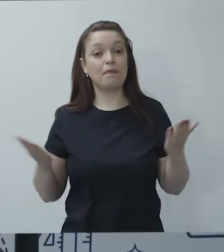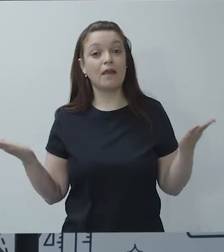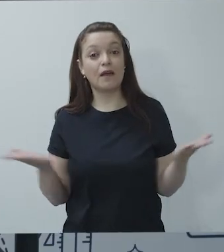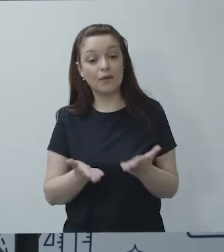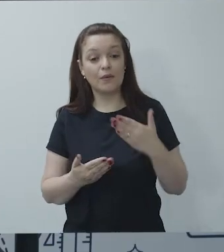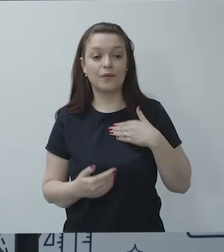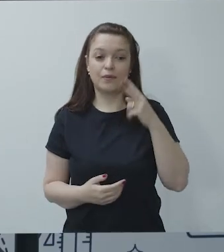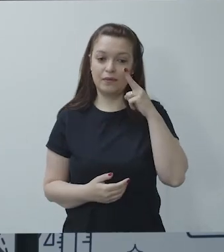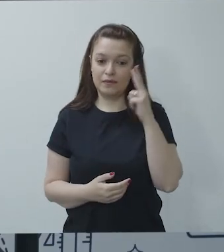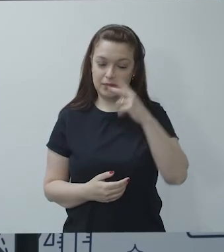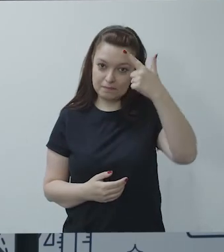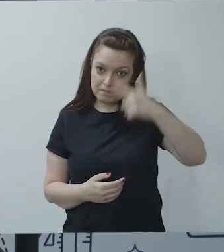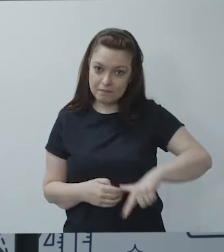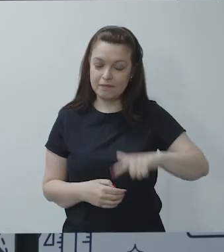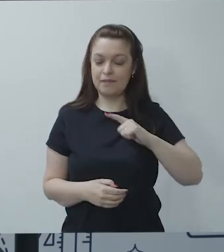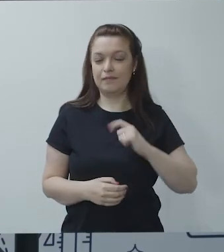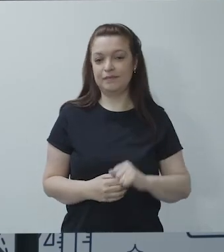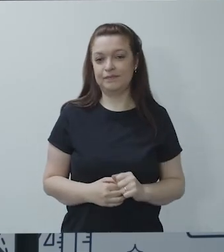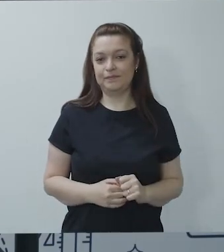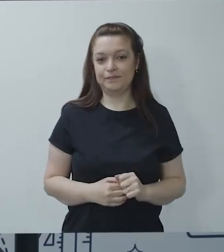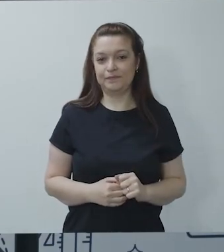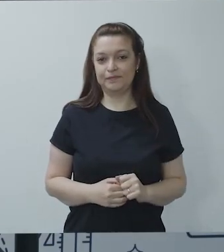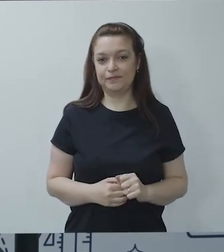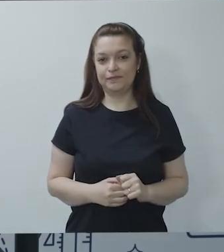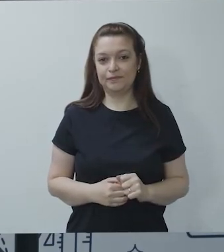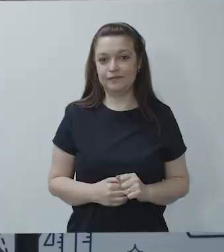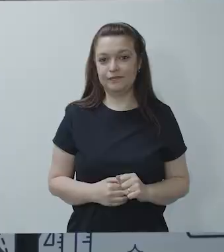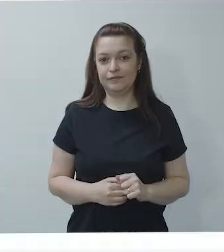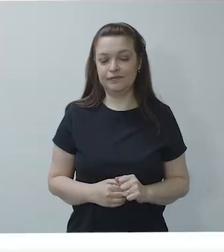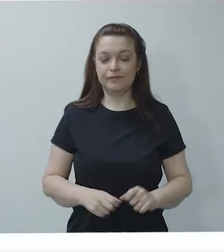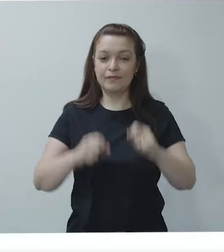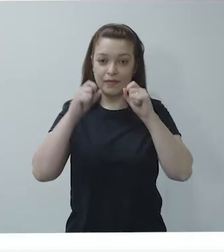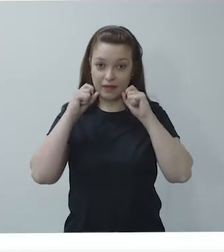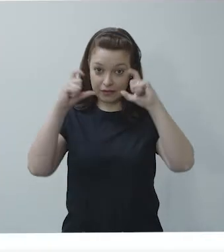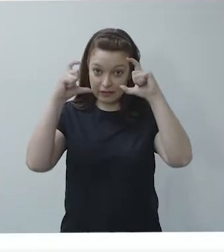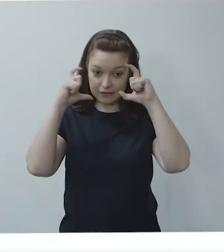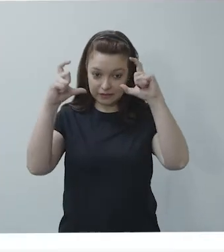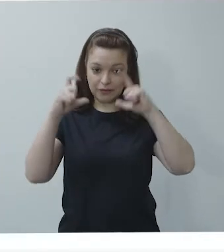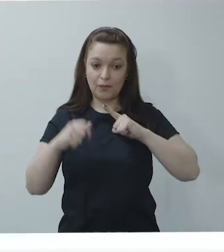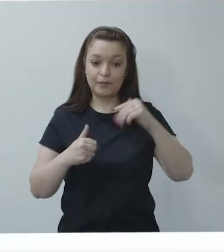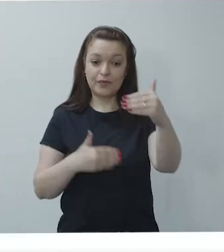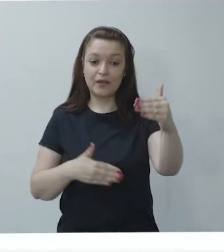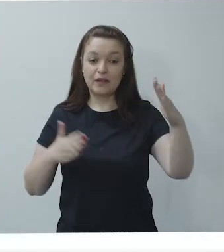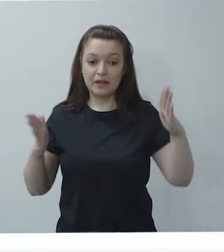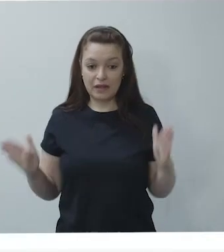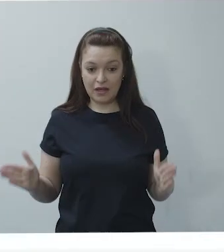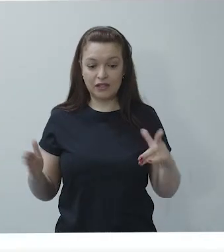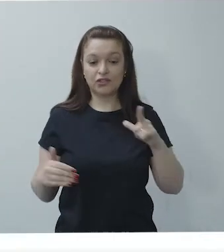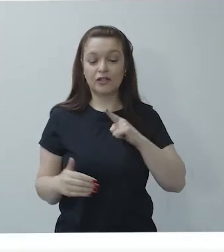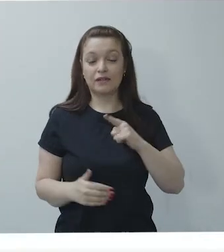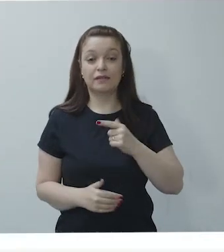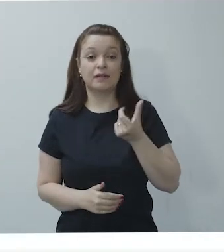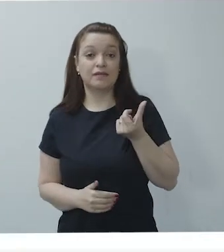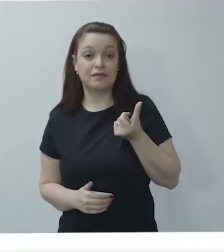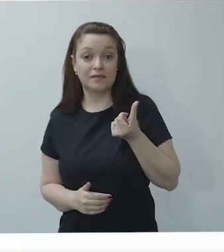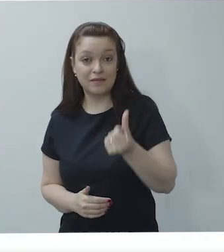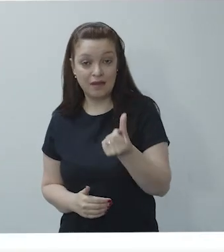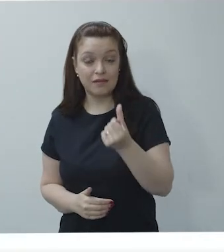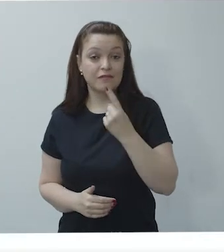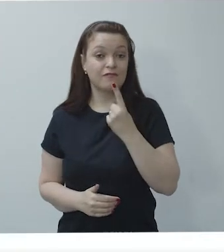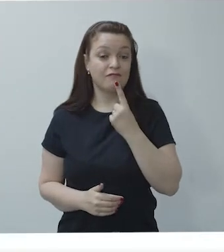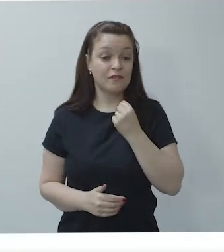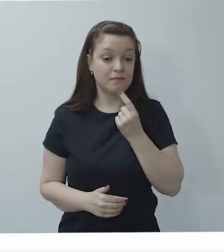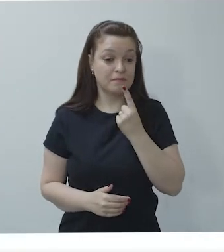vamos para mais uma atividade. Prestem atenção lá. Uma caixa contém 6 bolas